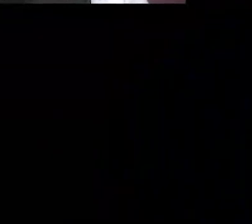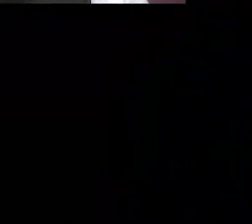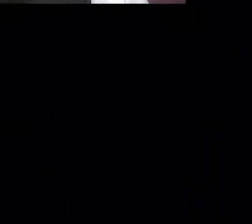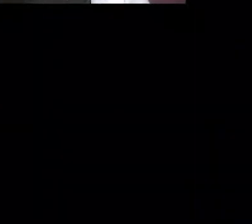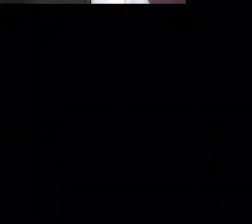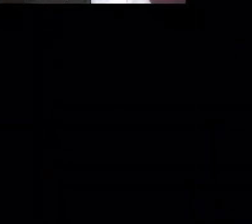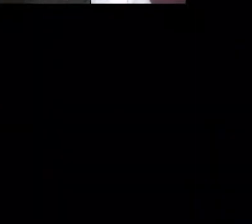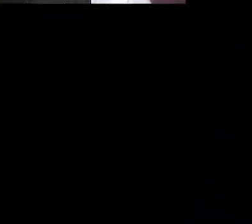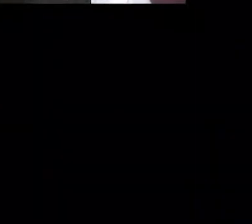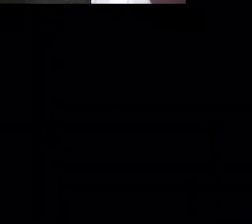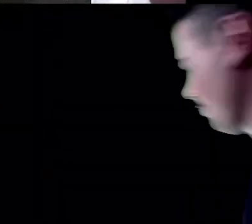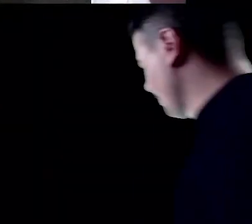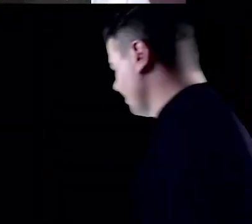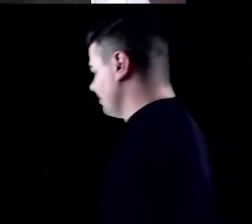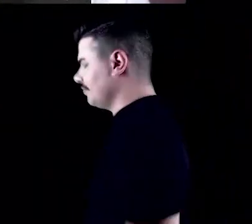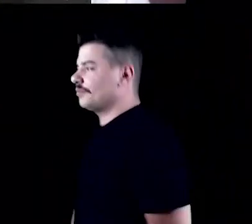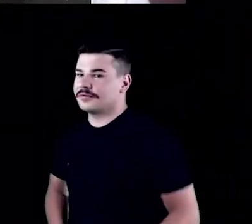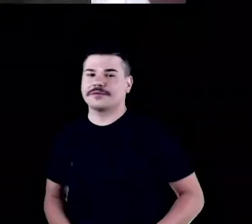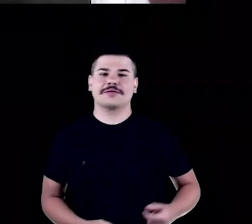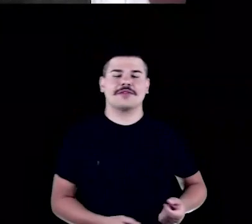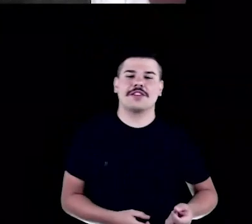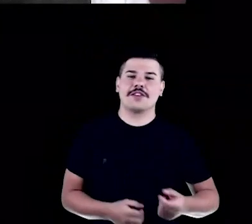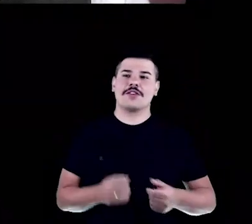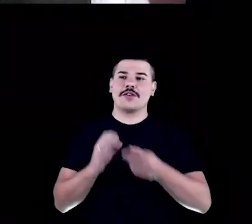vai ser lido todo o contexto histórico da quarentena, assim.